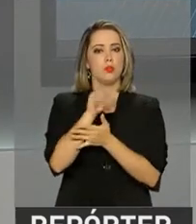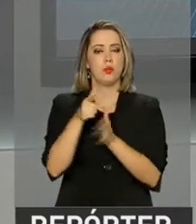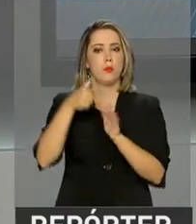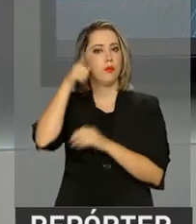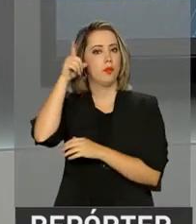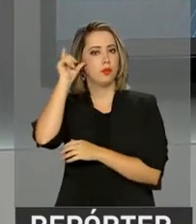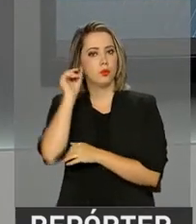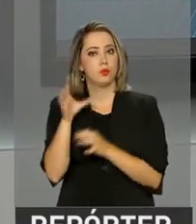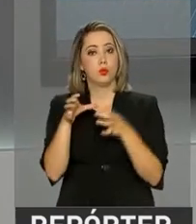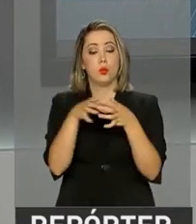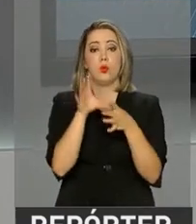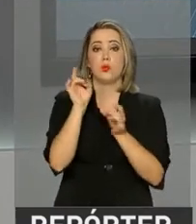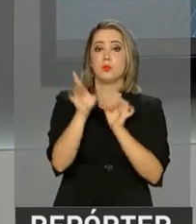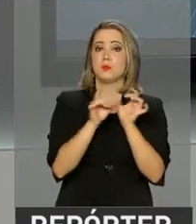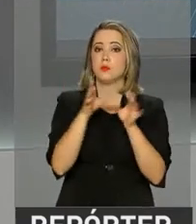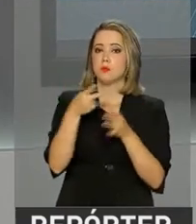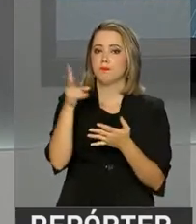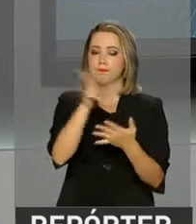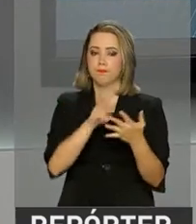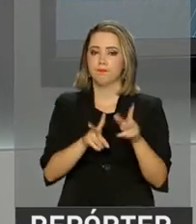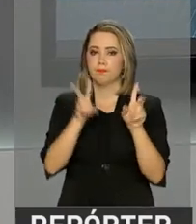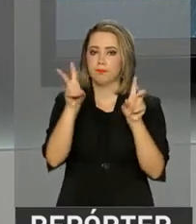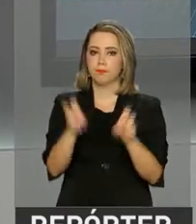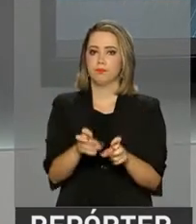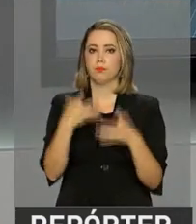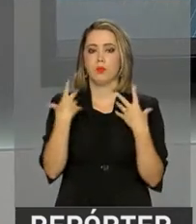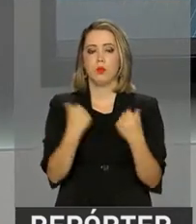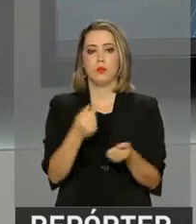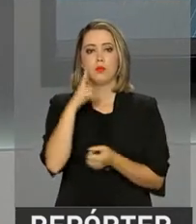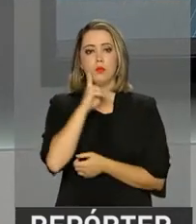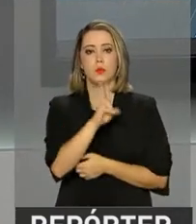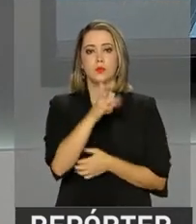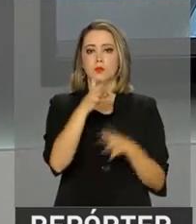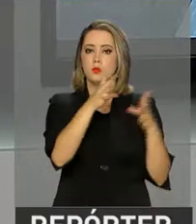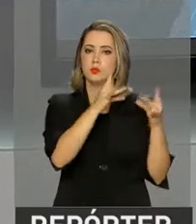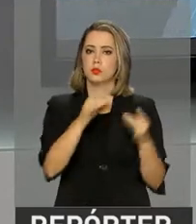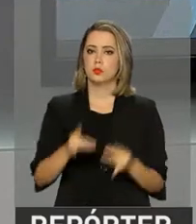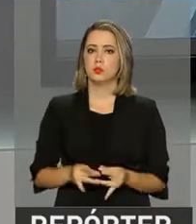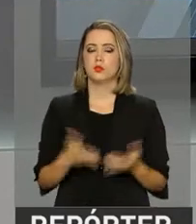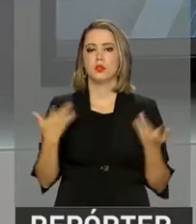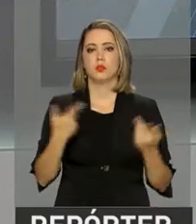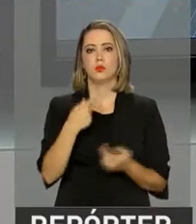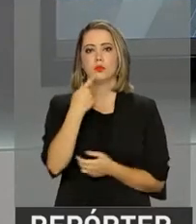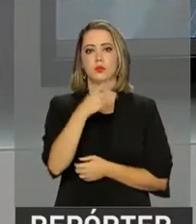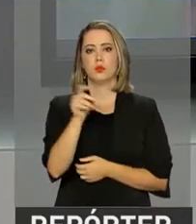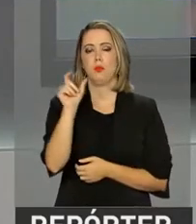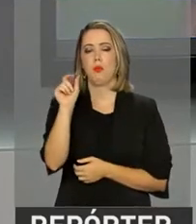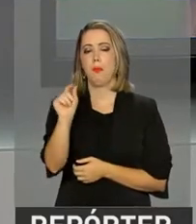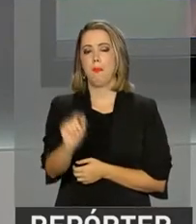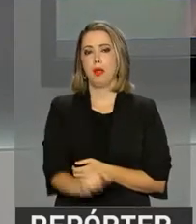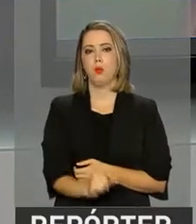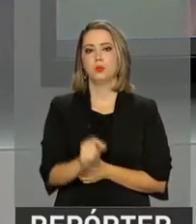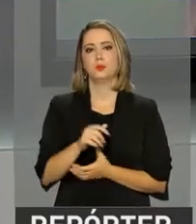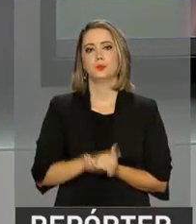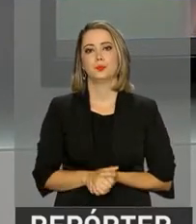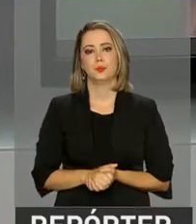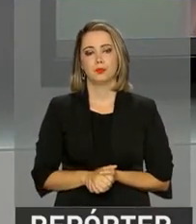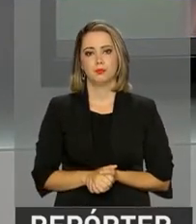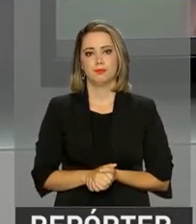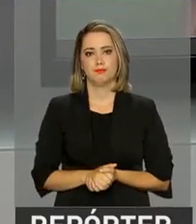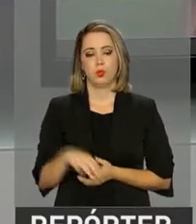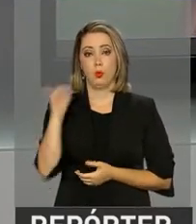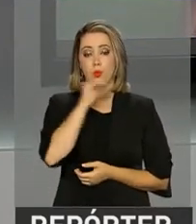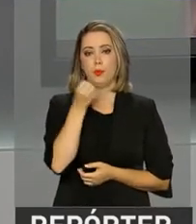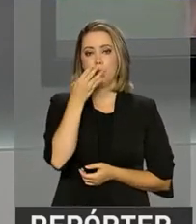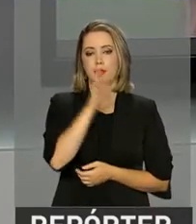aprovado ontem na comissão especial que analisou o tema. Nós vamos então saber os detalhes ao vivo com o repórter Paulo Lasálvia.